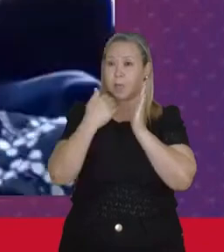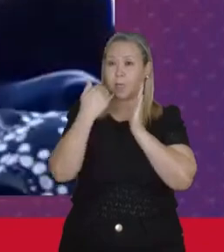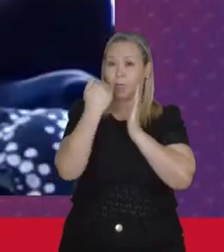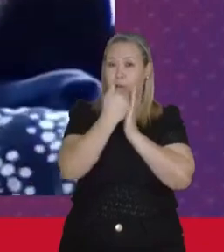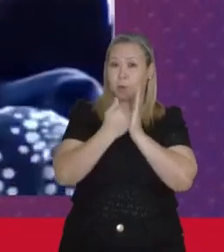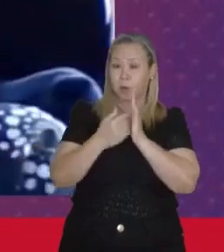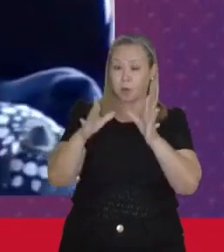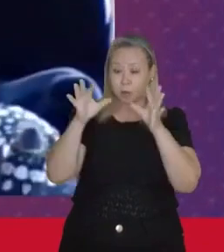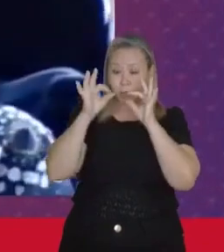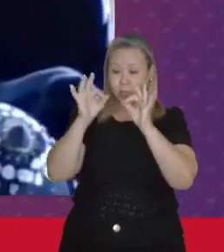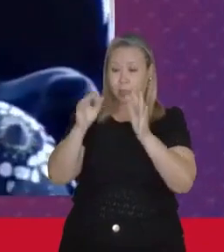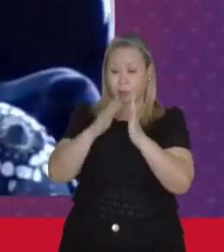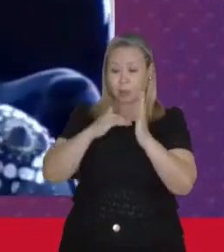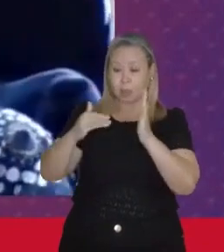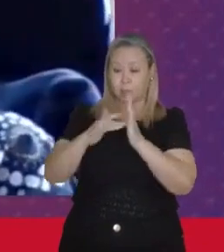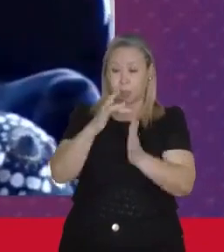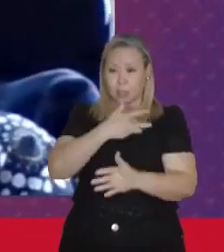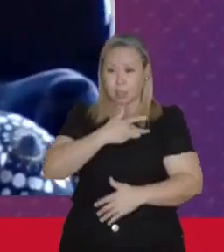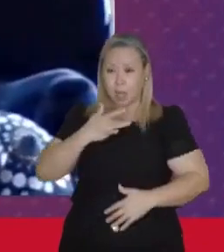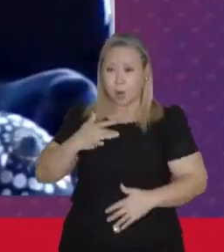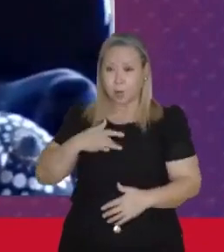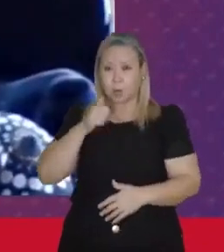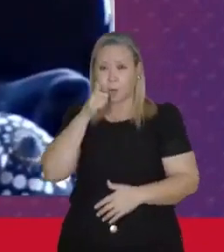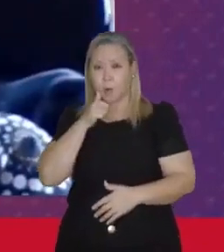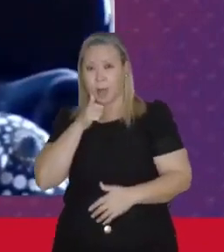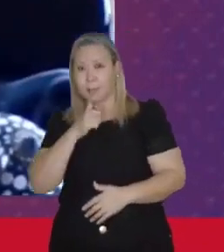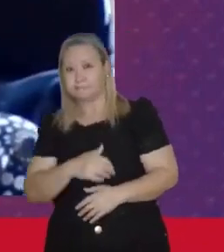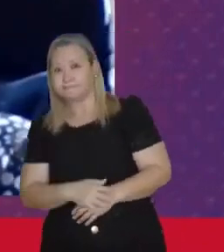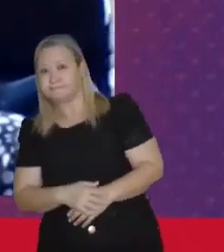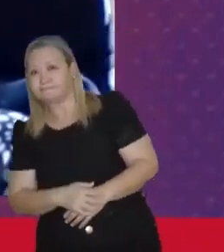de Atenção Integral à Saúde da Mulher.